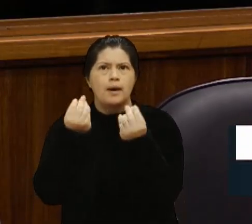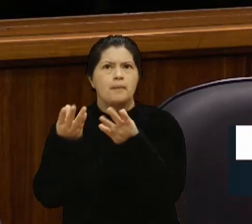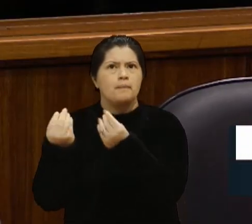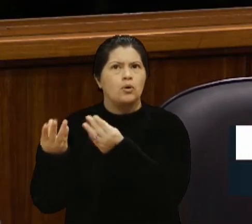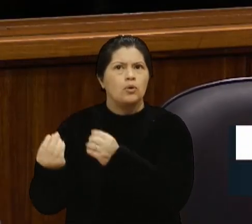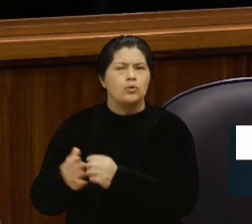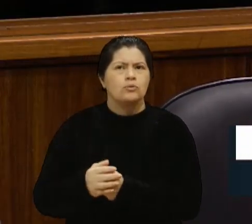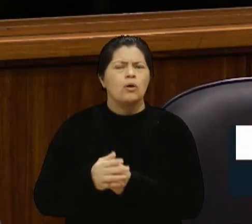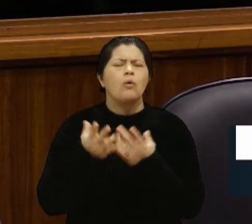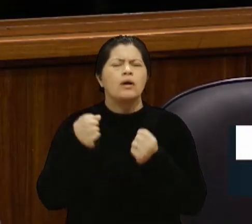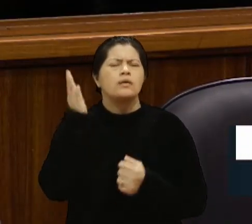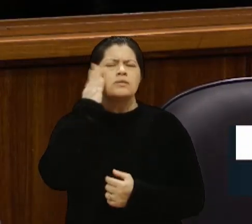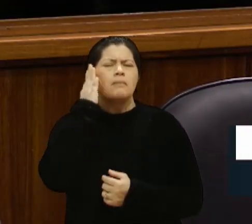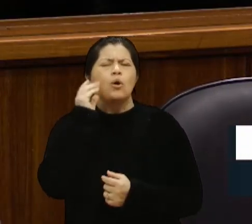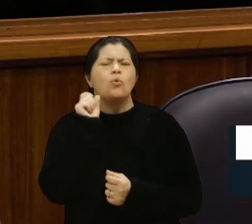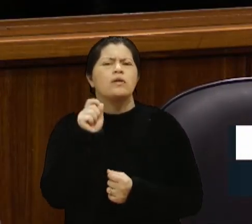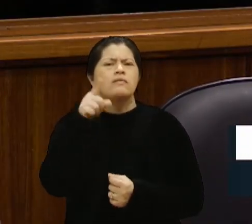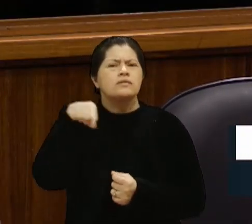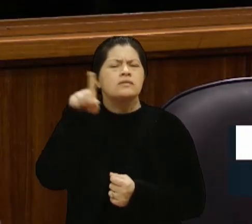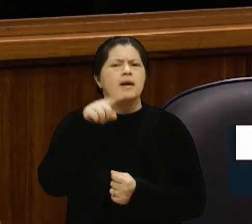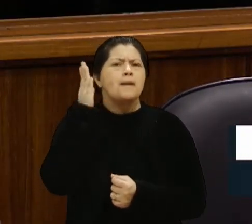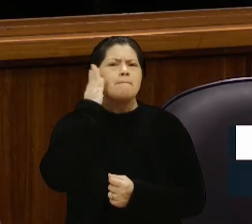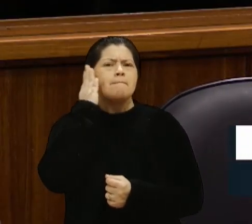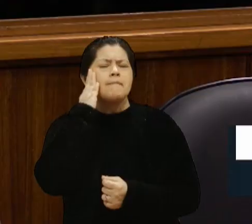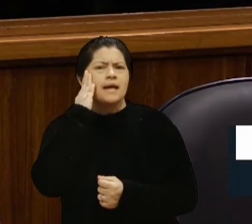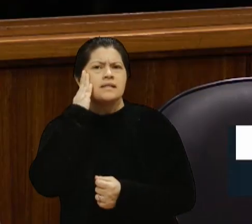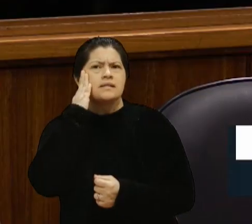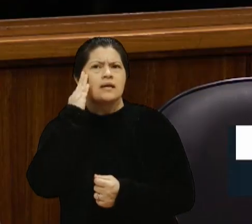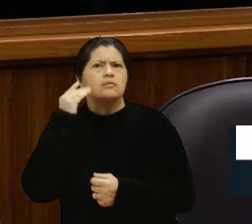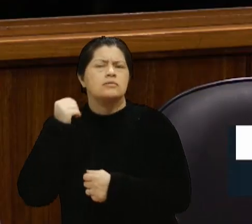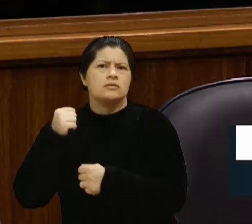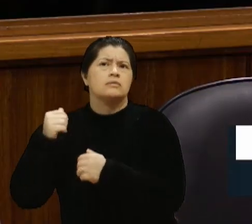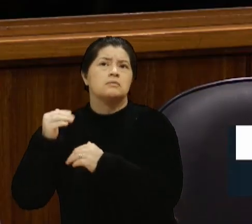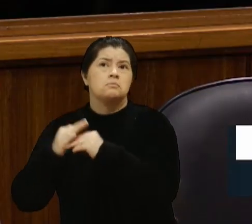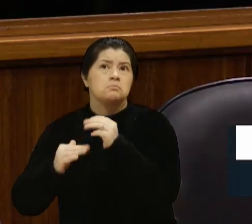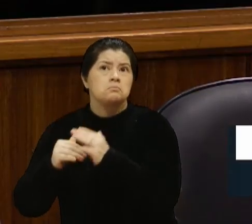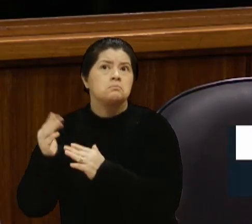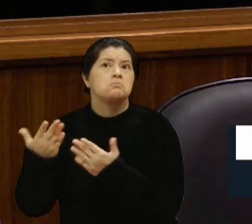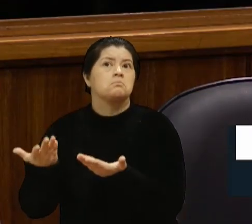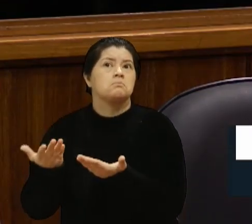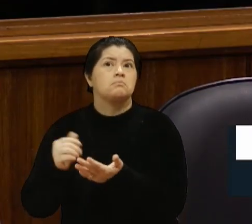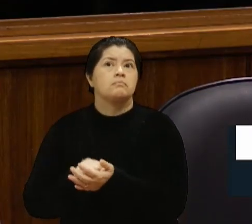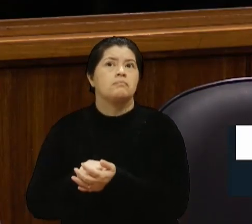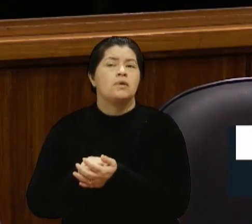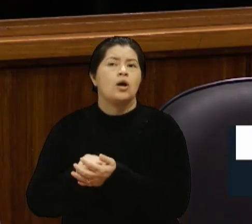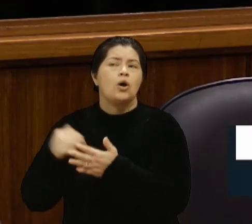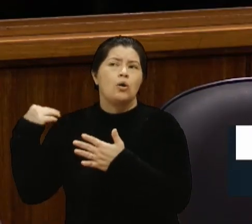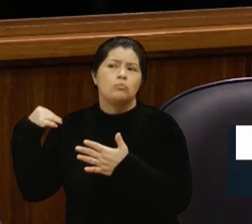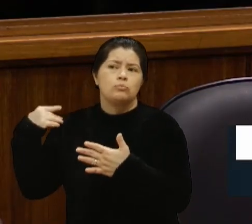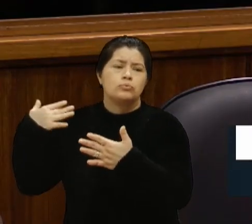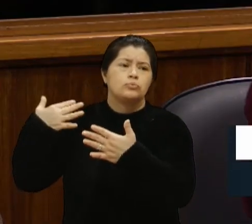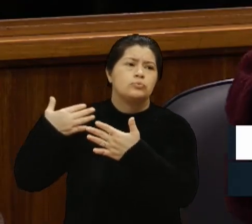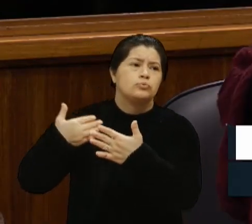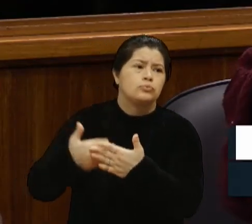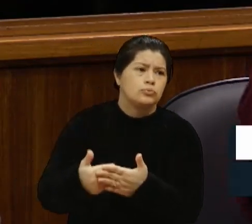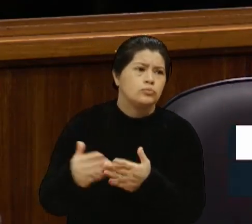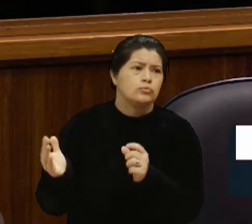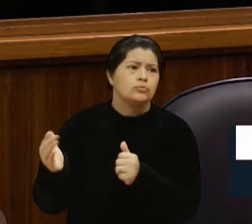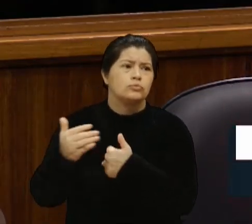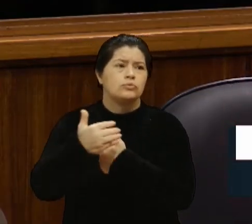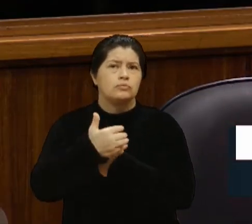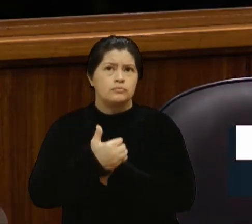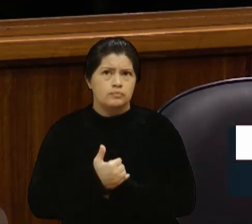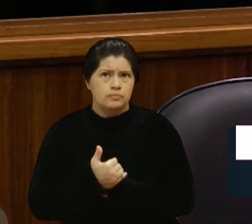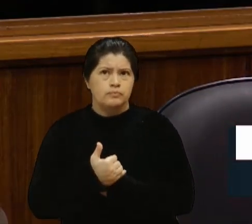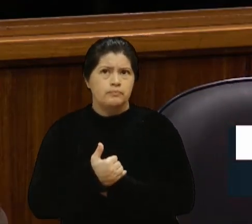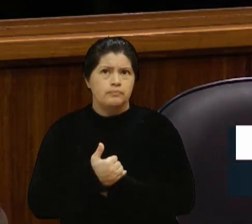saber o que está sendo pensado para a reestruturação do Conselho Tutelar, que já vem há muito tempo menor do que deveria estar. Em